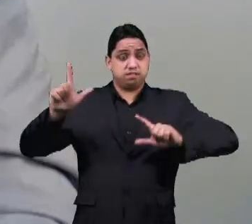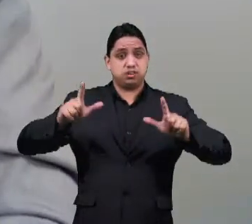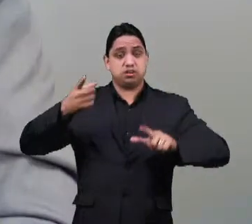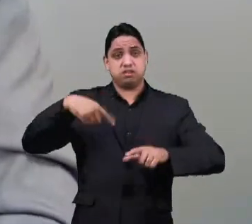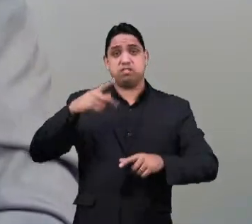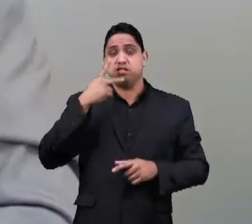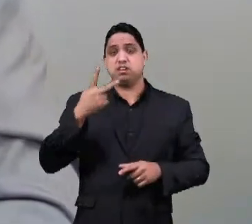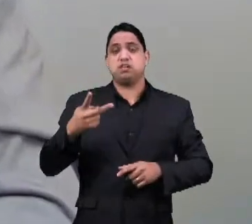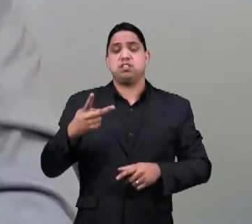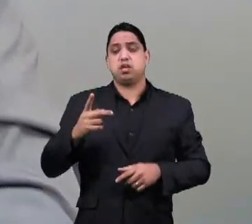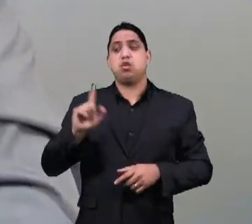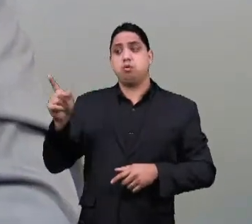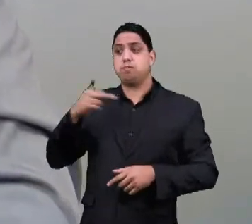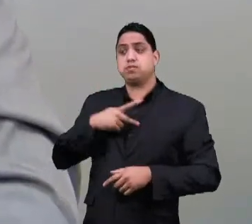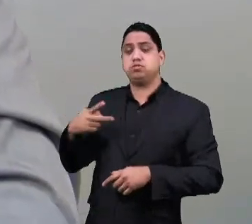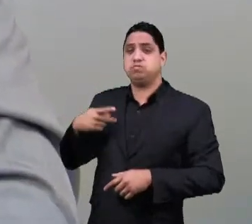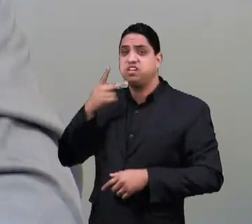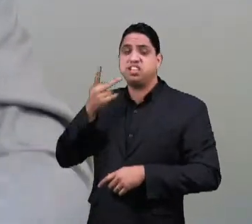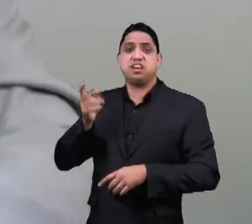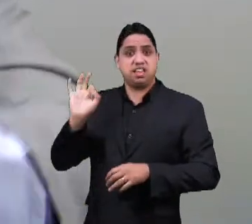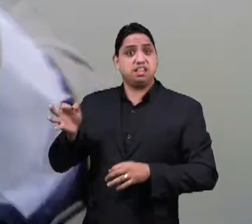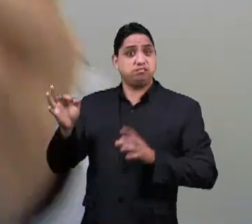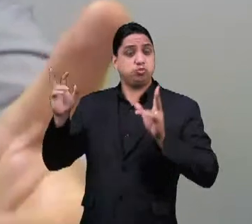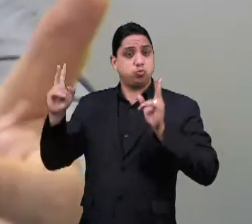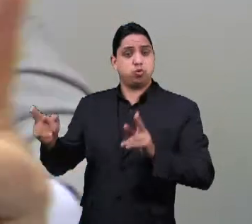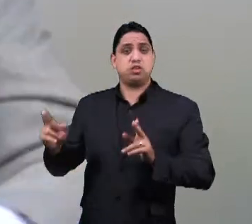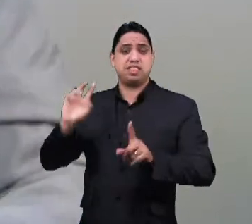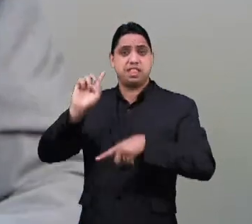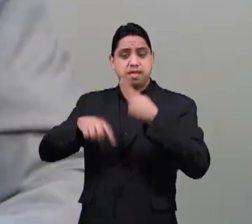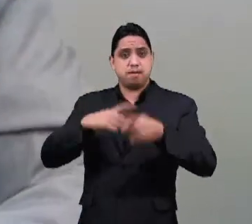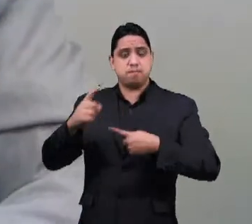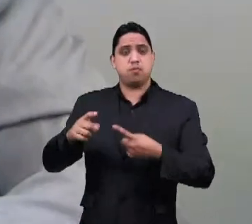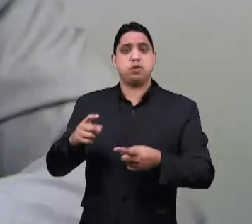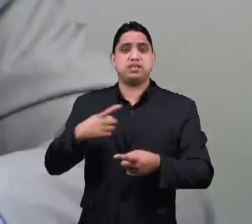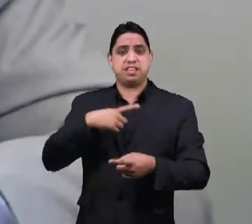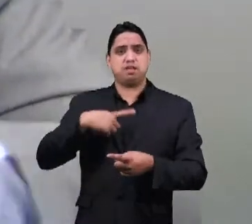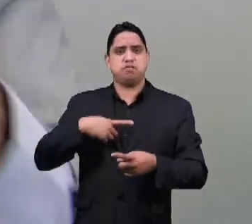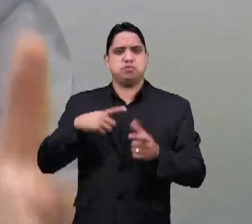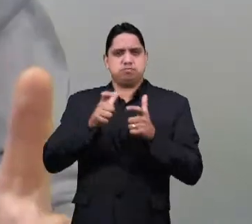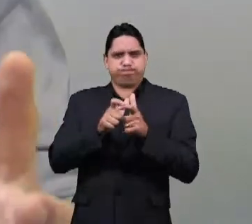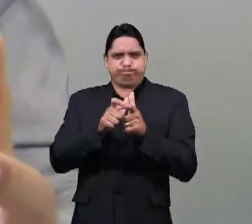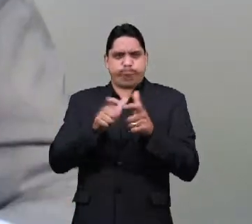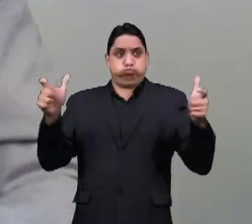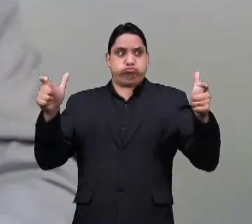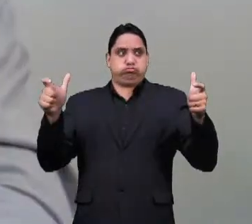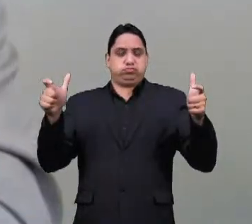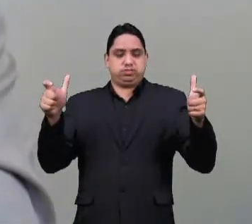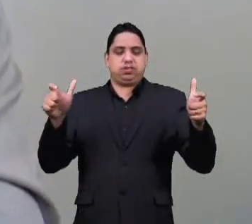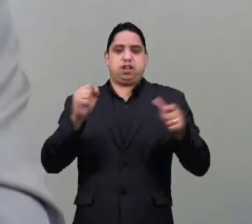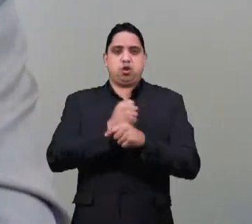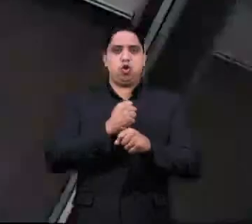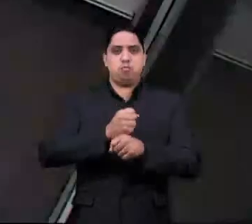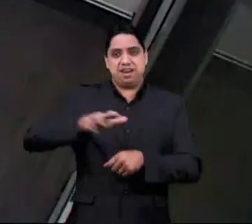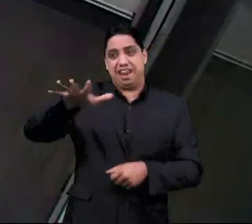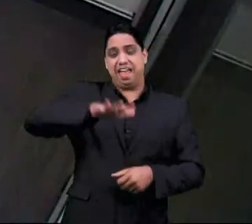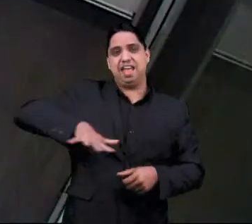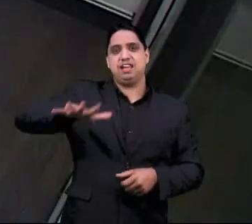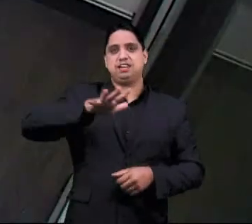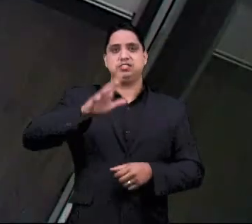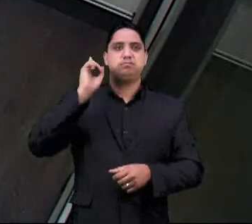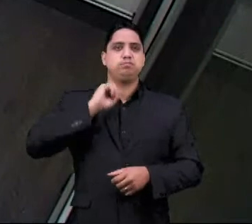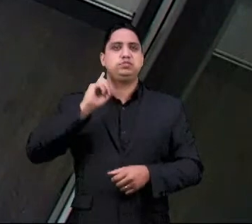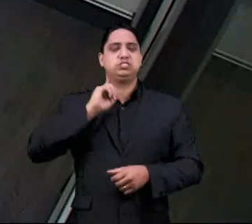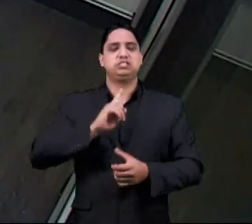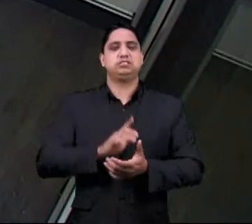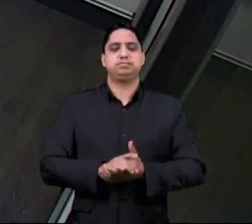que o pastor Luiz Carlos Monferrari está falando é exatamente isso, que após aquele evento houve ainda um grande crescimento da obra naquela região. É isso mesmo,